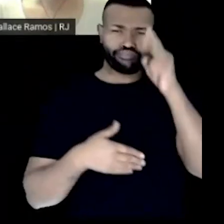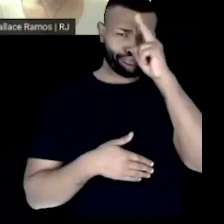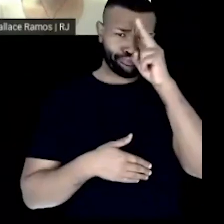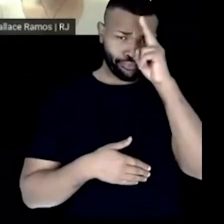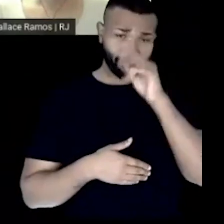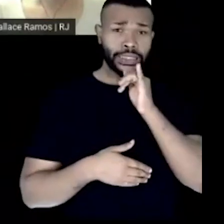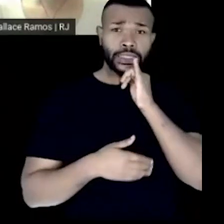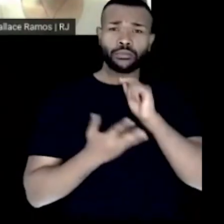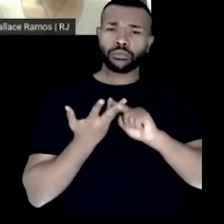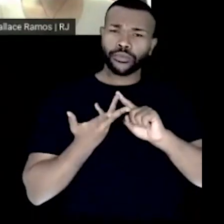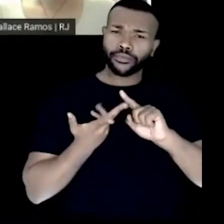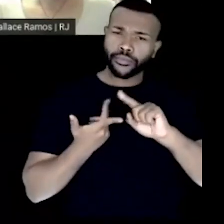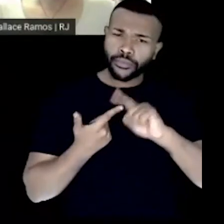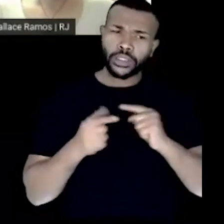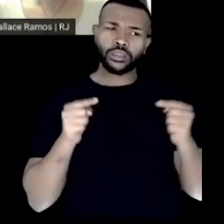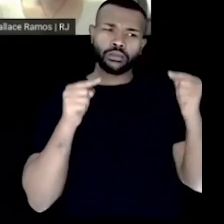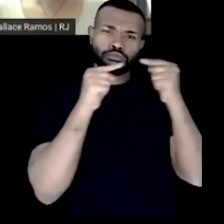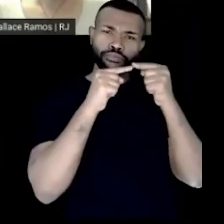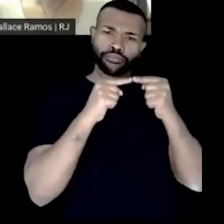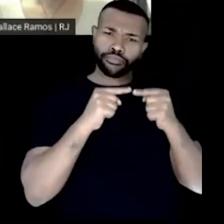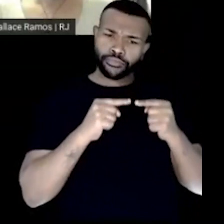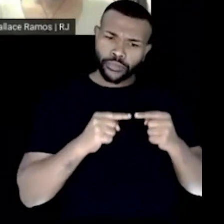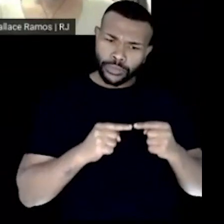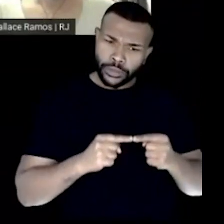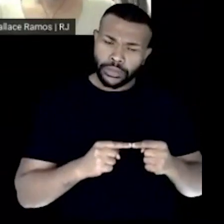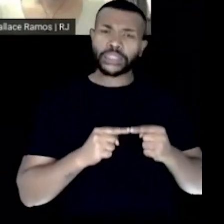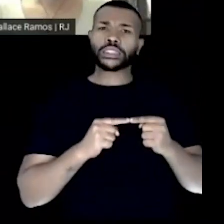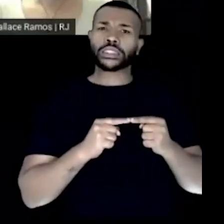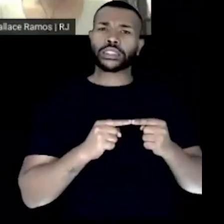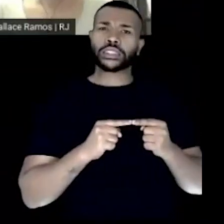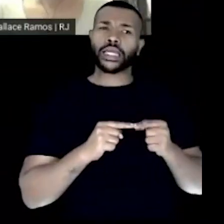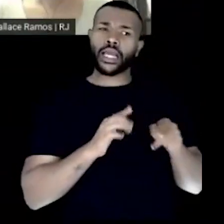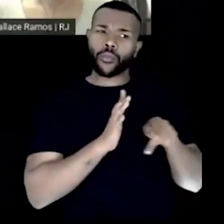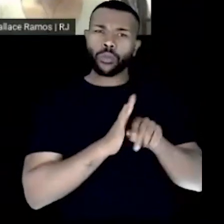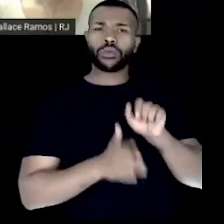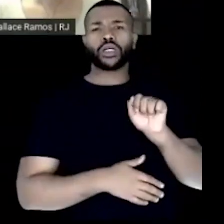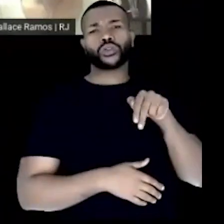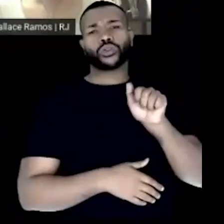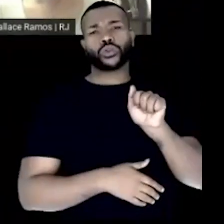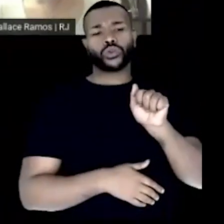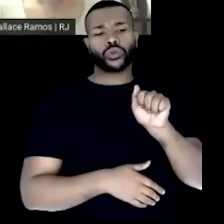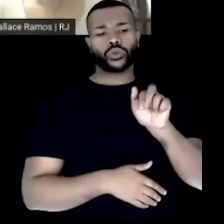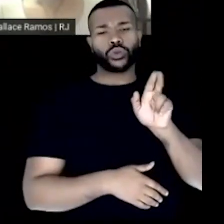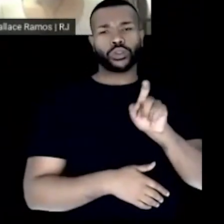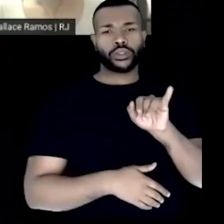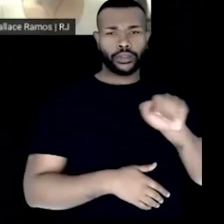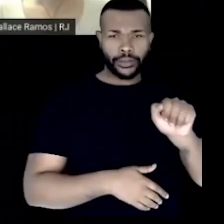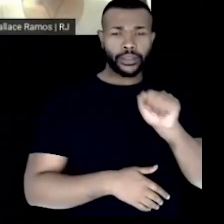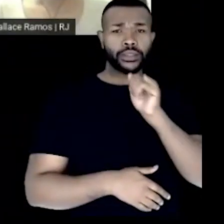a cintura, e ela não sei o quê. E ela faz todas as coisas da checklist ideal do que é o estereótipo